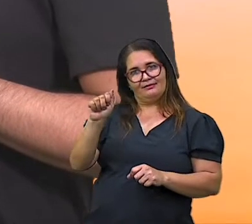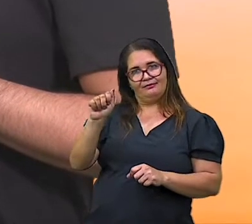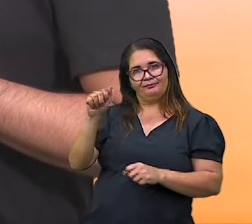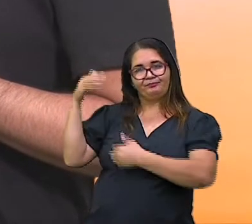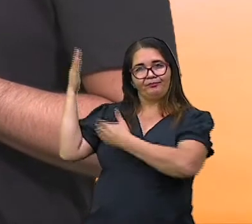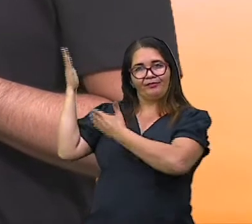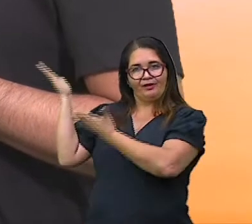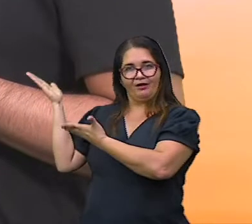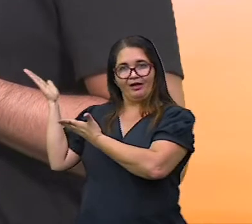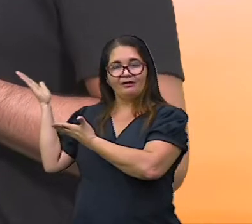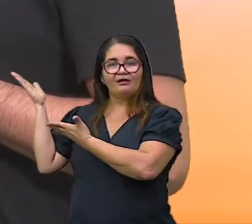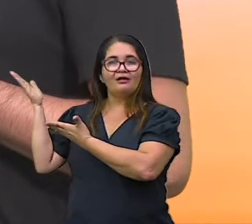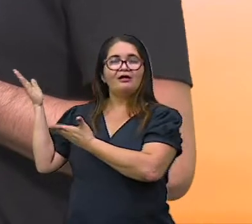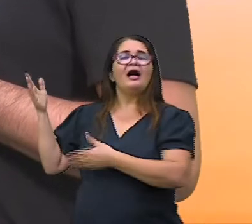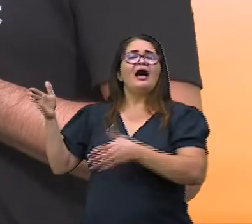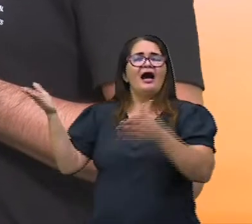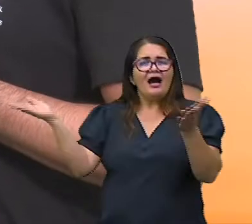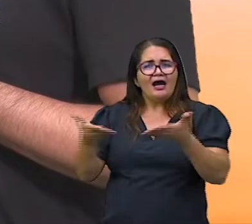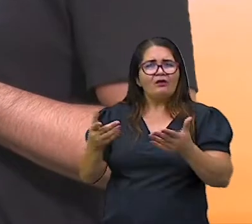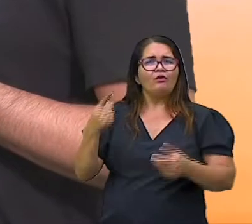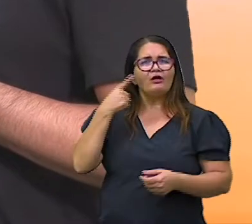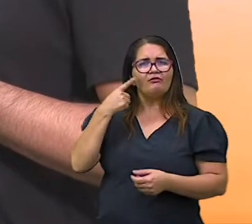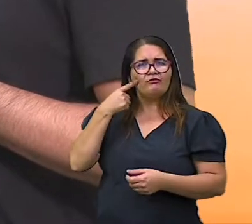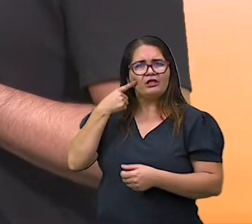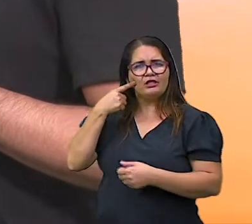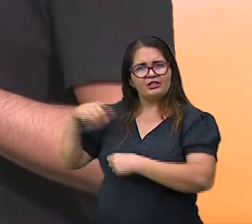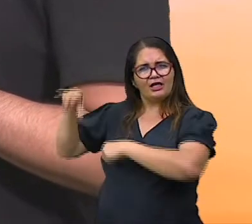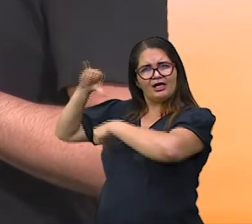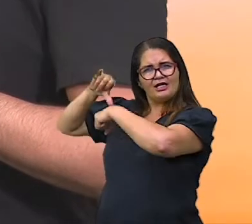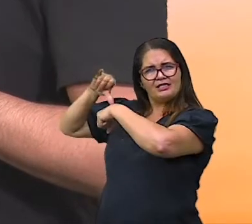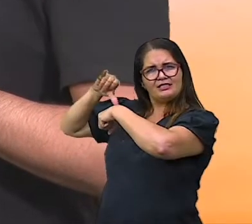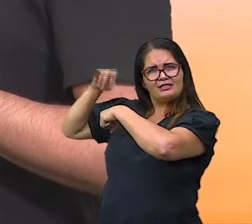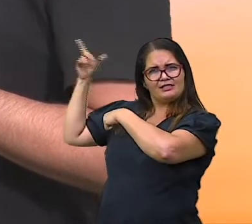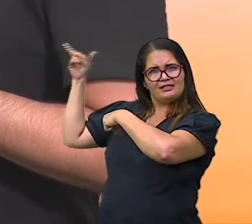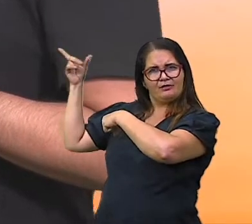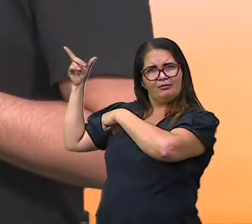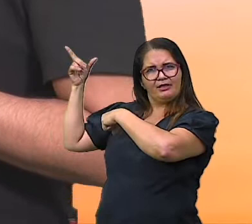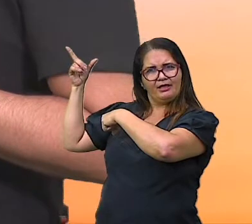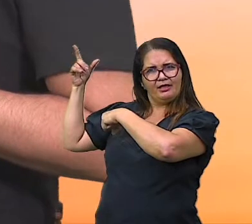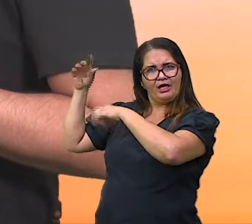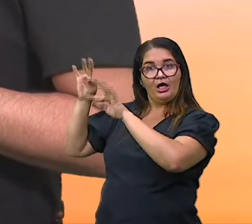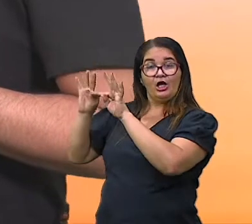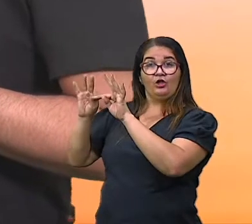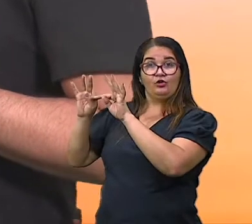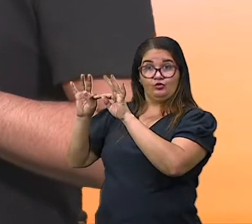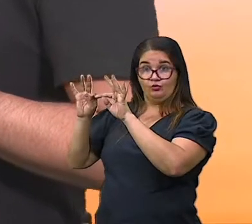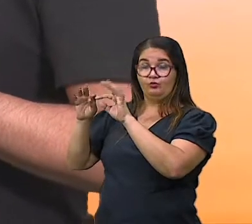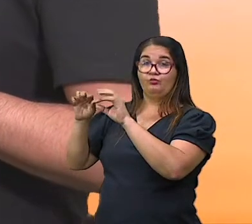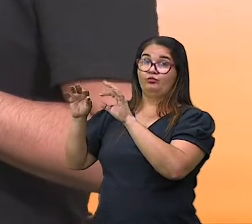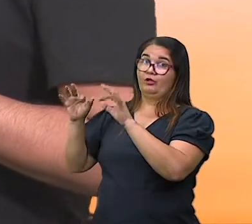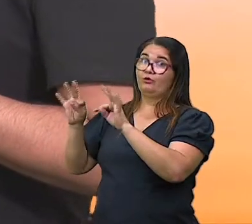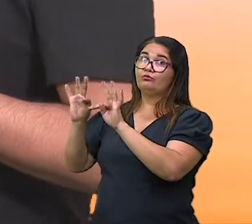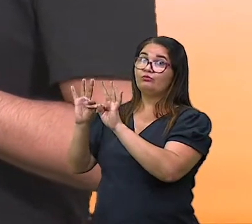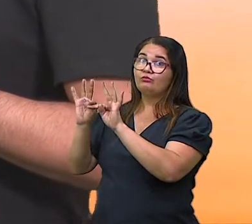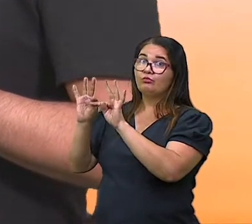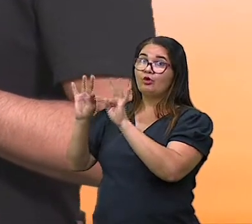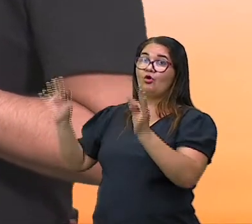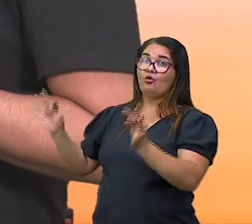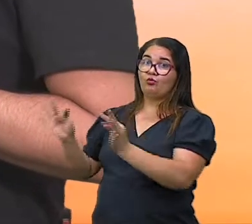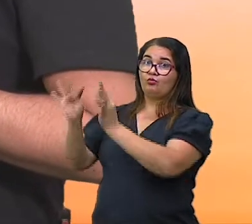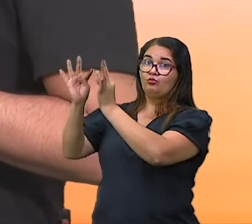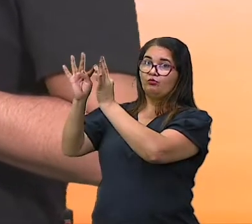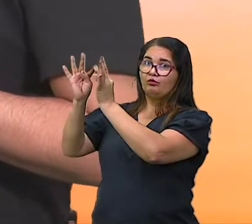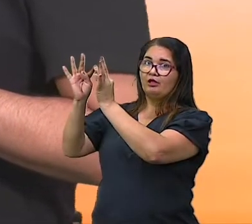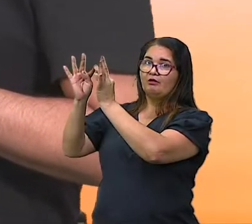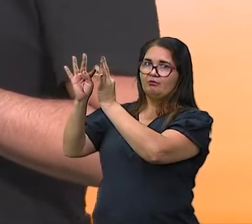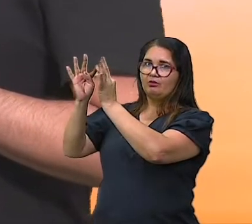Aqui no alto aqui funciona o Templo de Atenas, né? Aqui embaixo é o